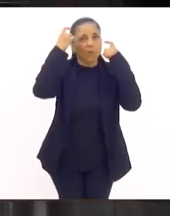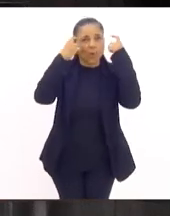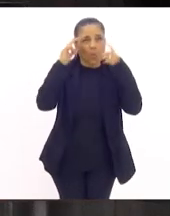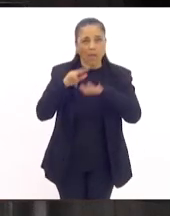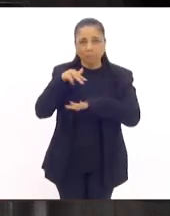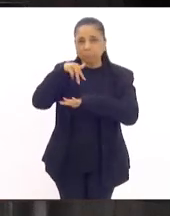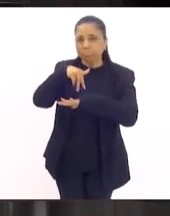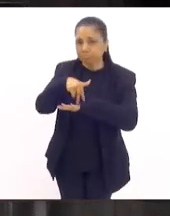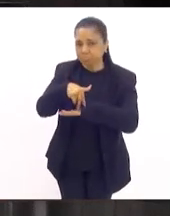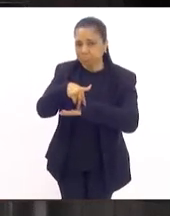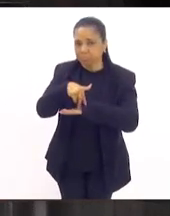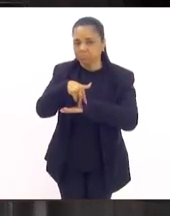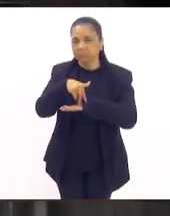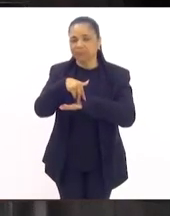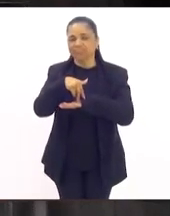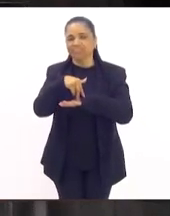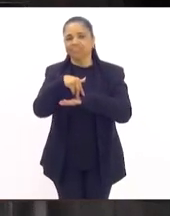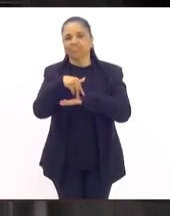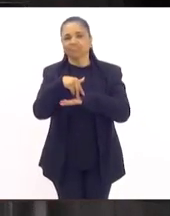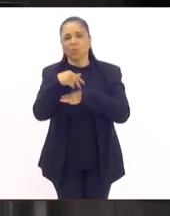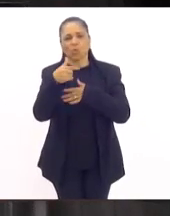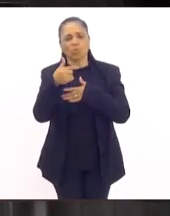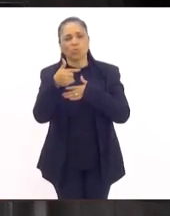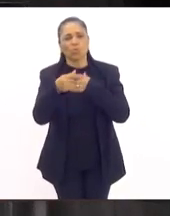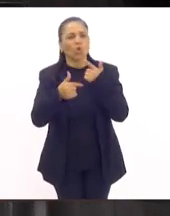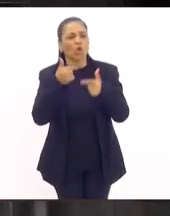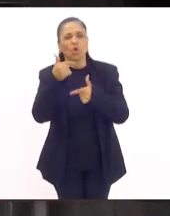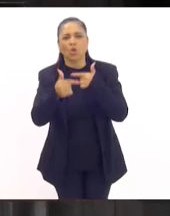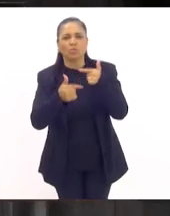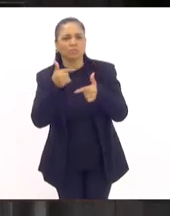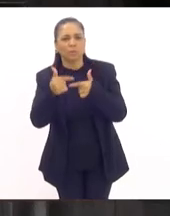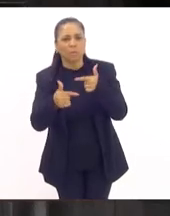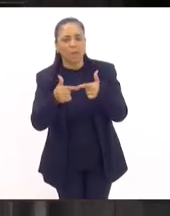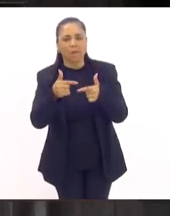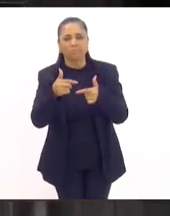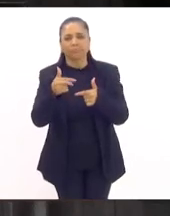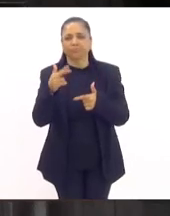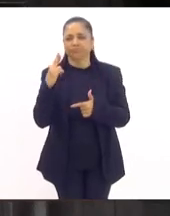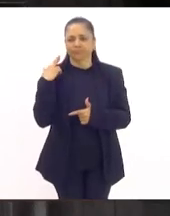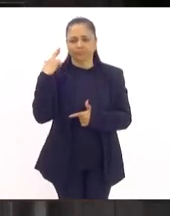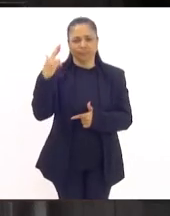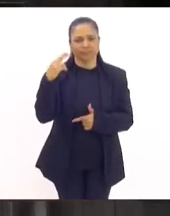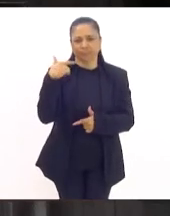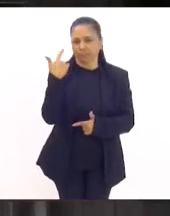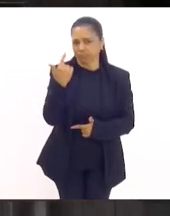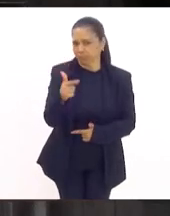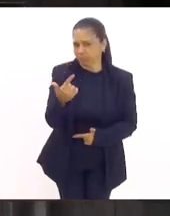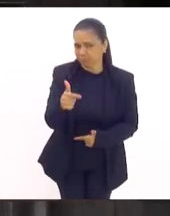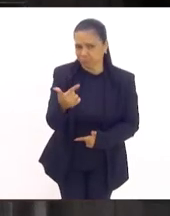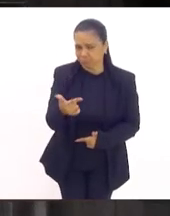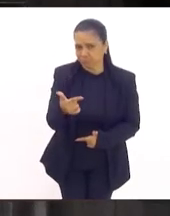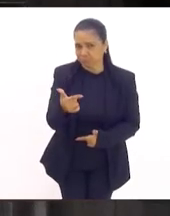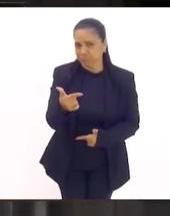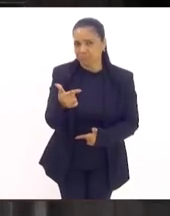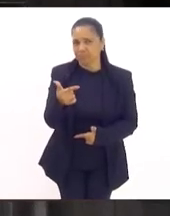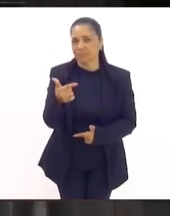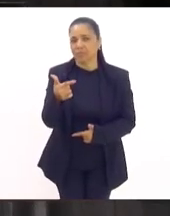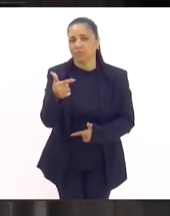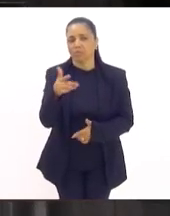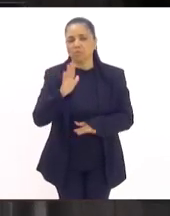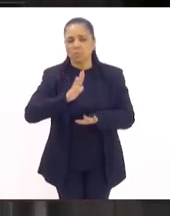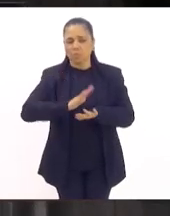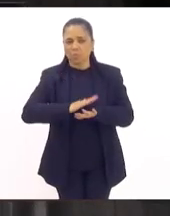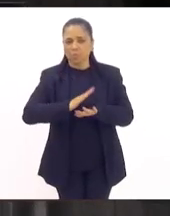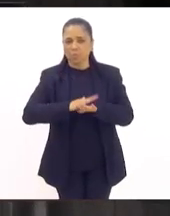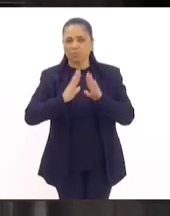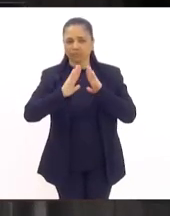conduta irresponsável de um parlamentar dessa casa, que no meio de uma situação de muita tensão nas